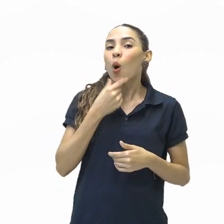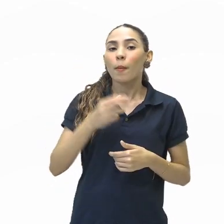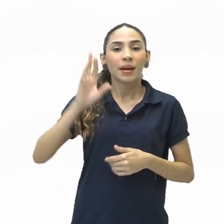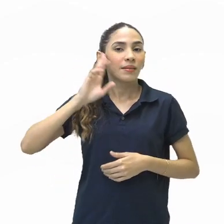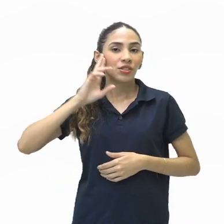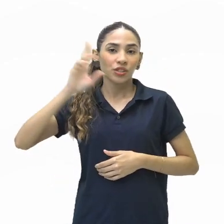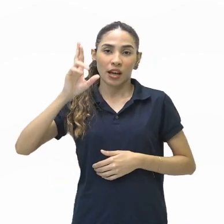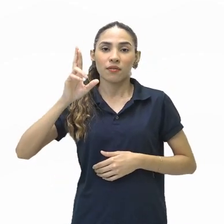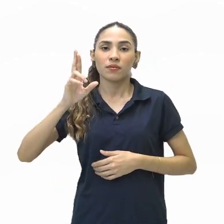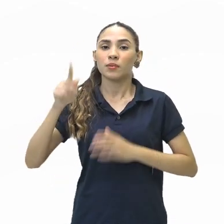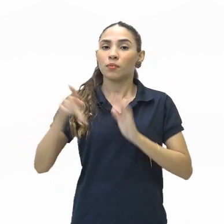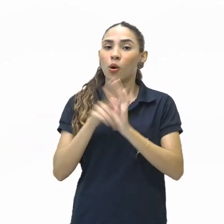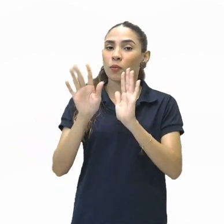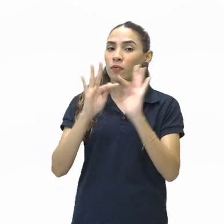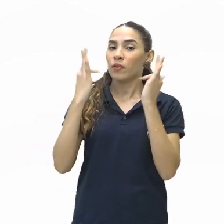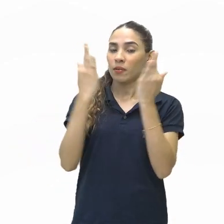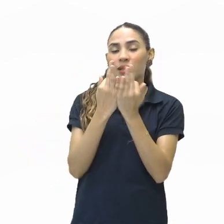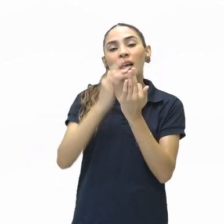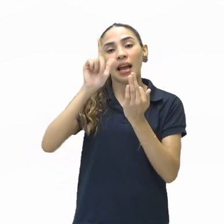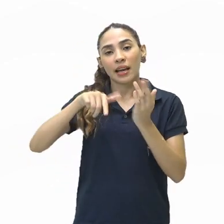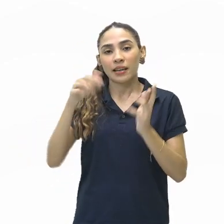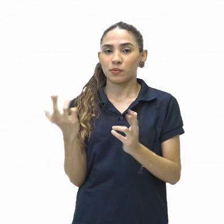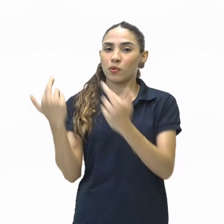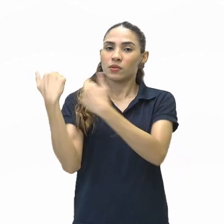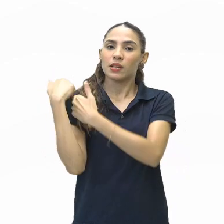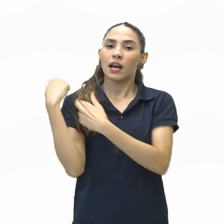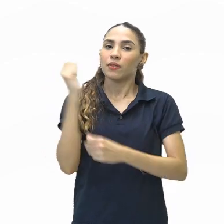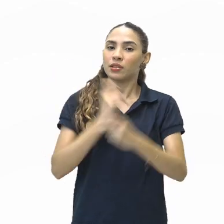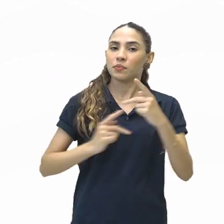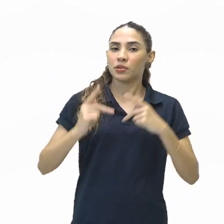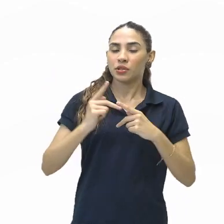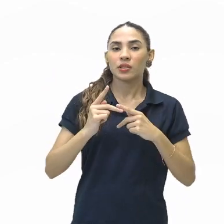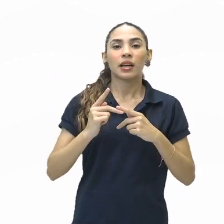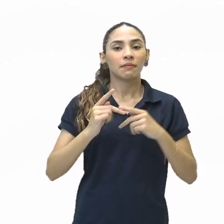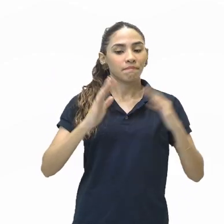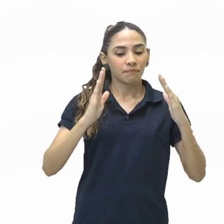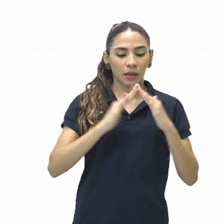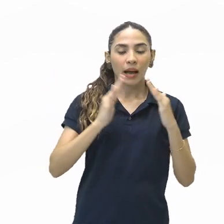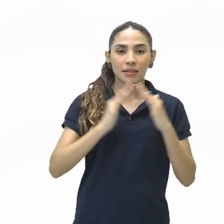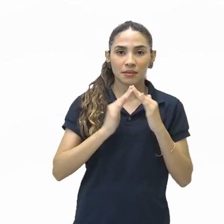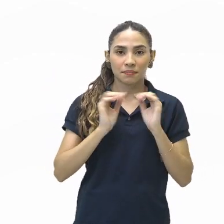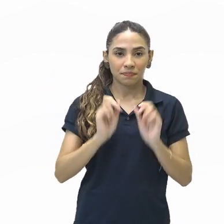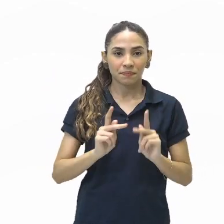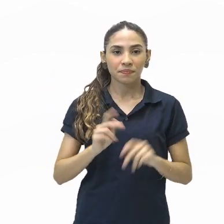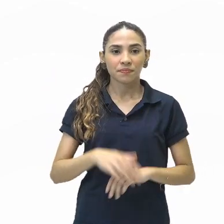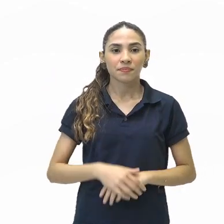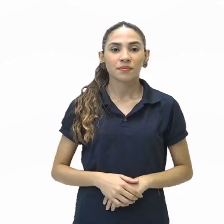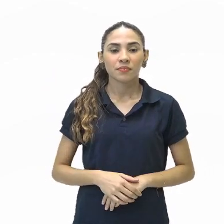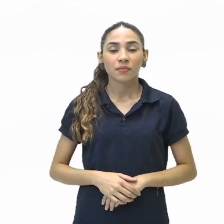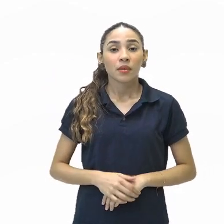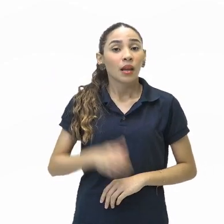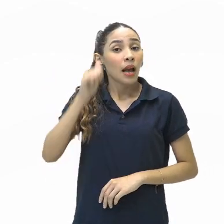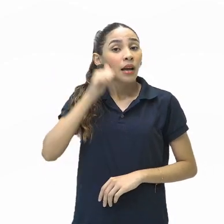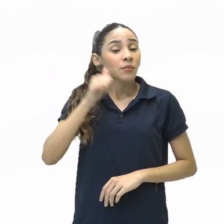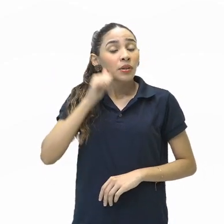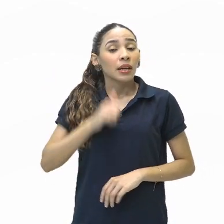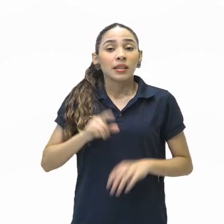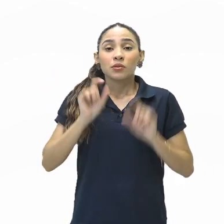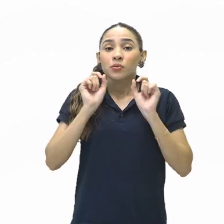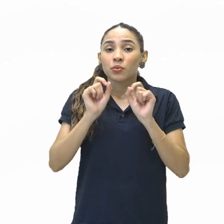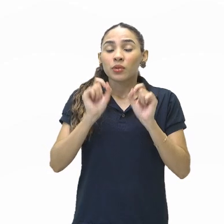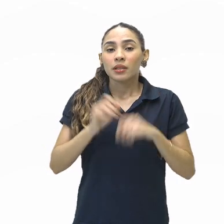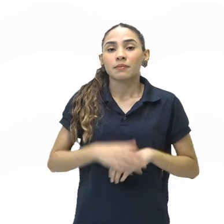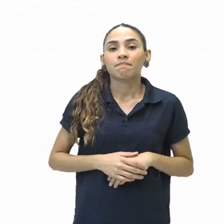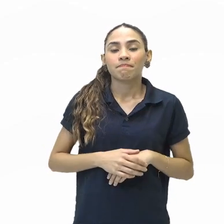da família, que vai ser o administrador daquela casa, nesse ponto, né? As mulheres são consideradas